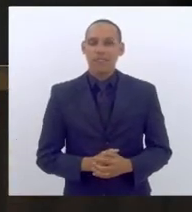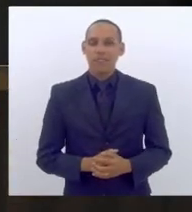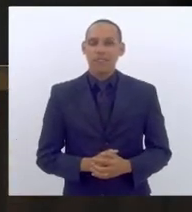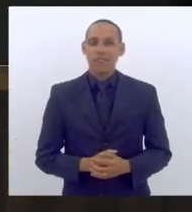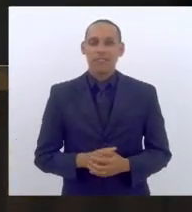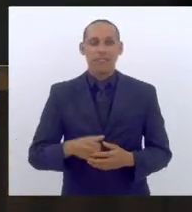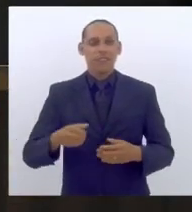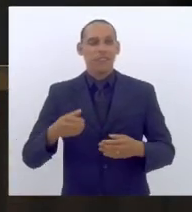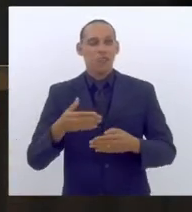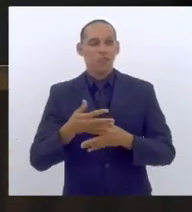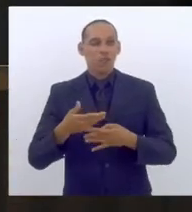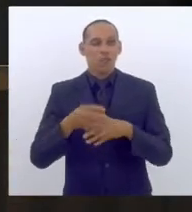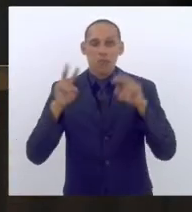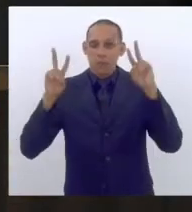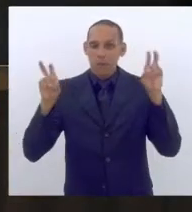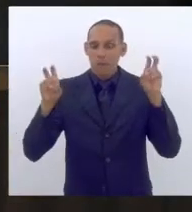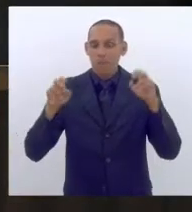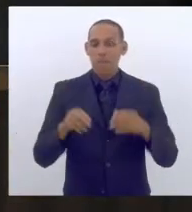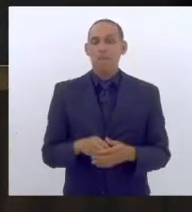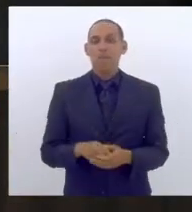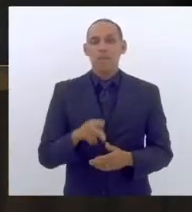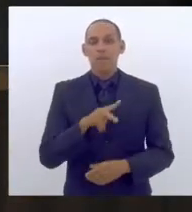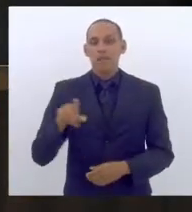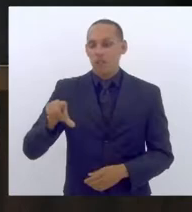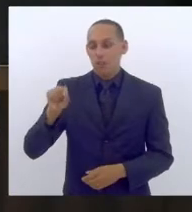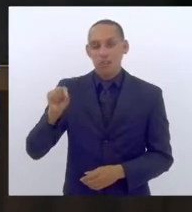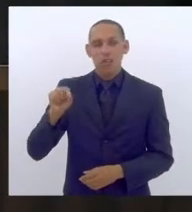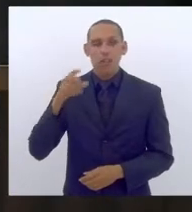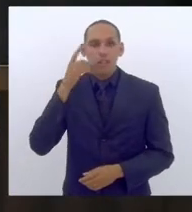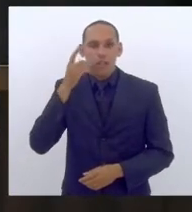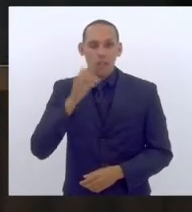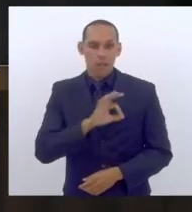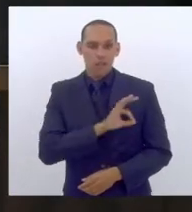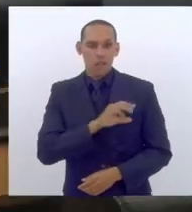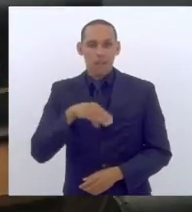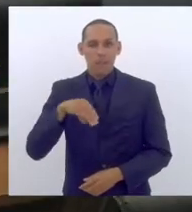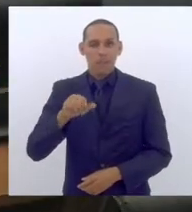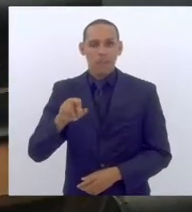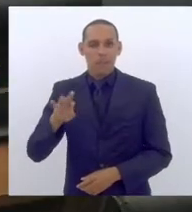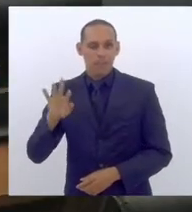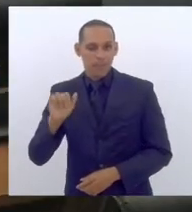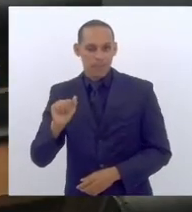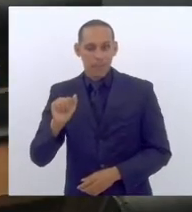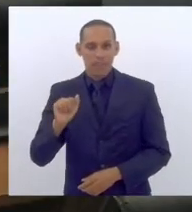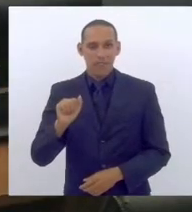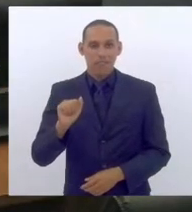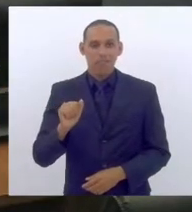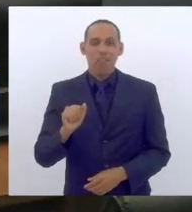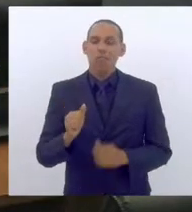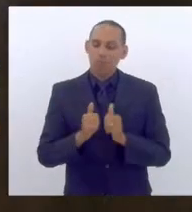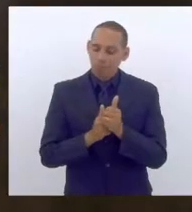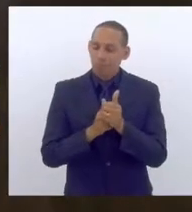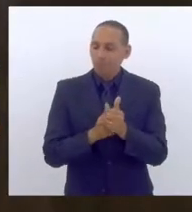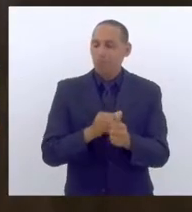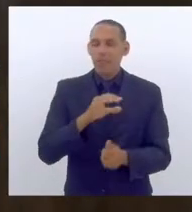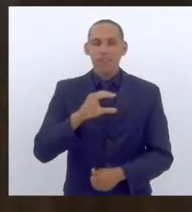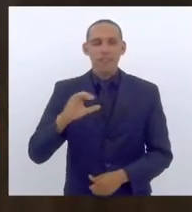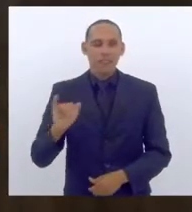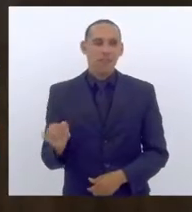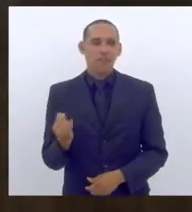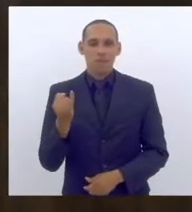de assuntos municipais a presidência designa deputada Marta Rocha acompanha o parecer da